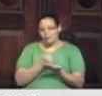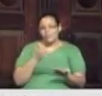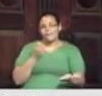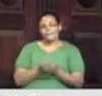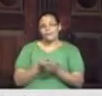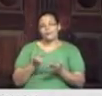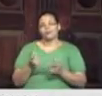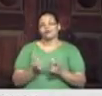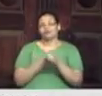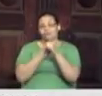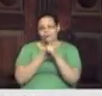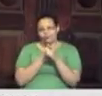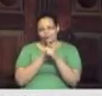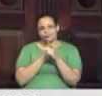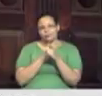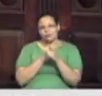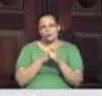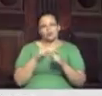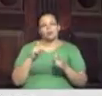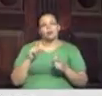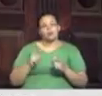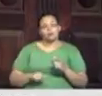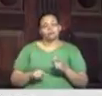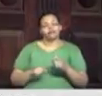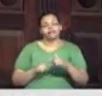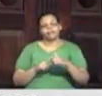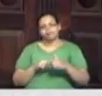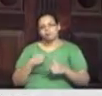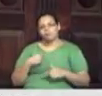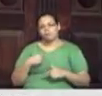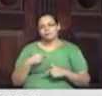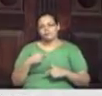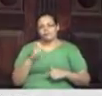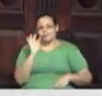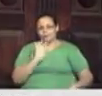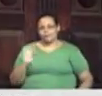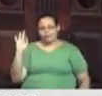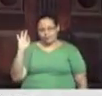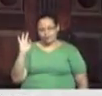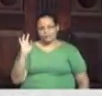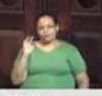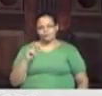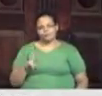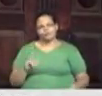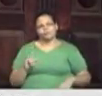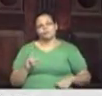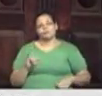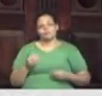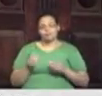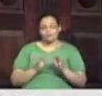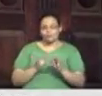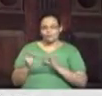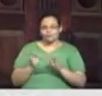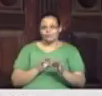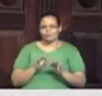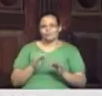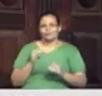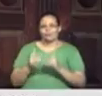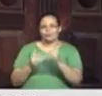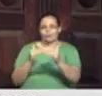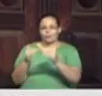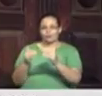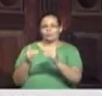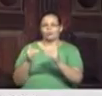de dívidas, e é uma instituição federal que vai fazer a modelagem desse processo, naturalmente você teria